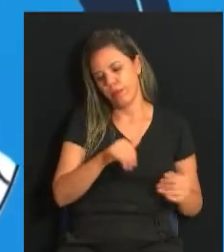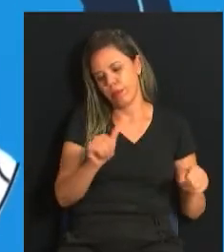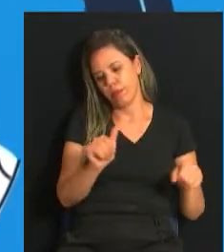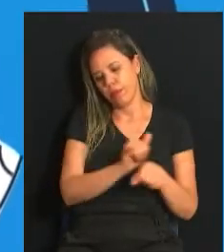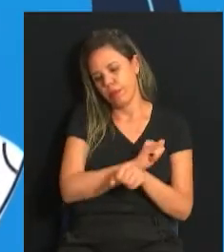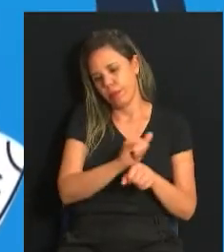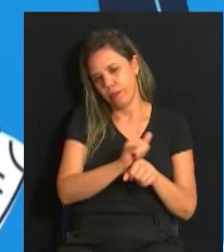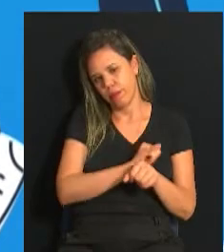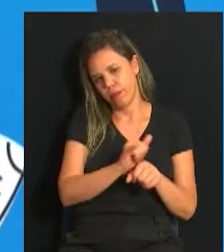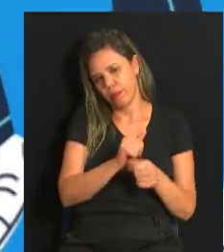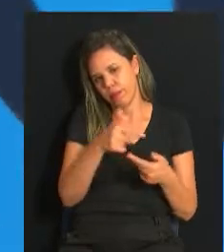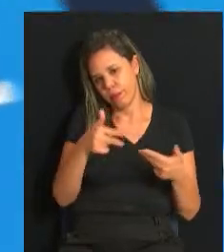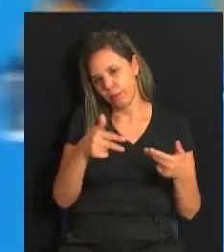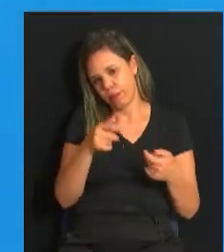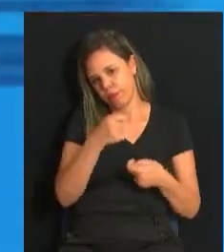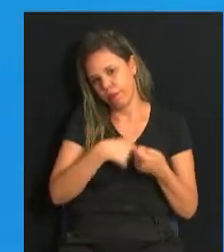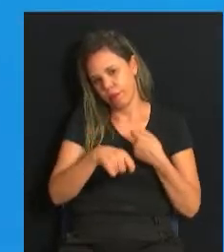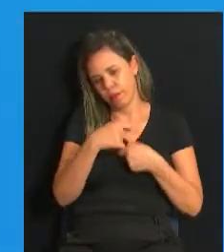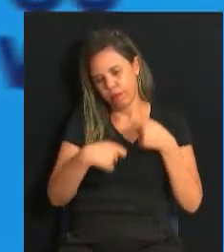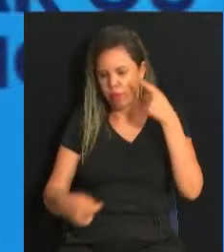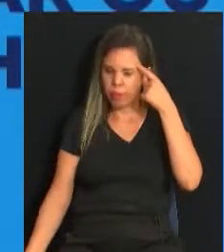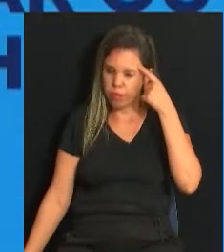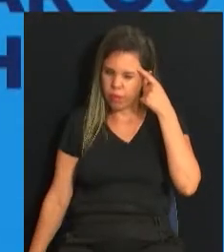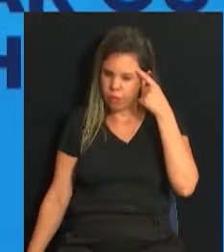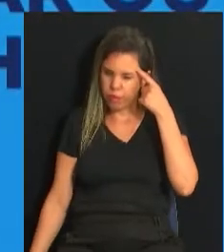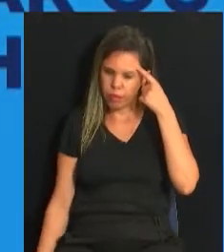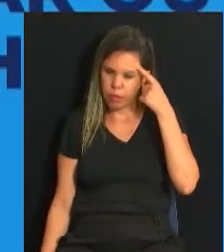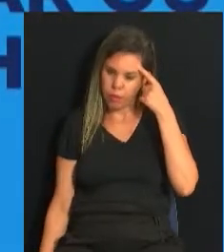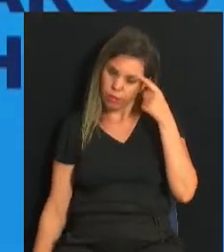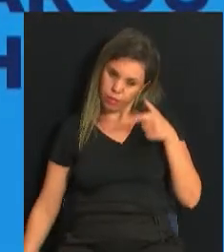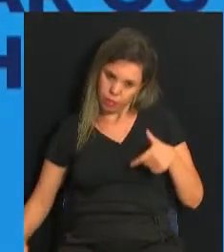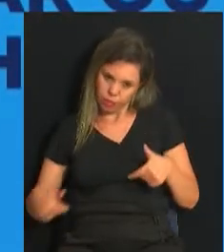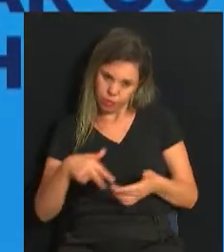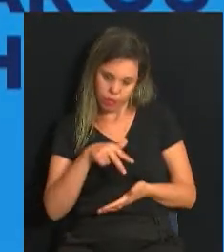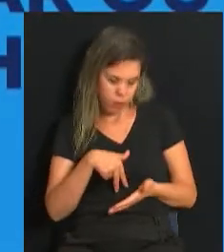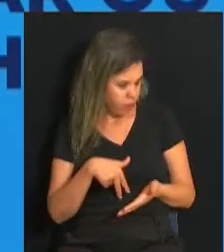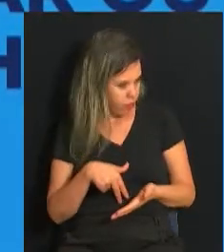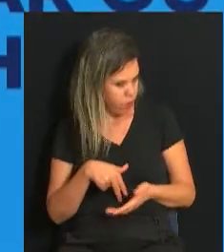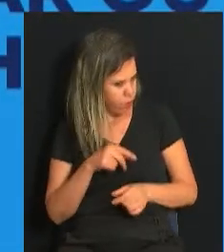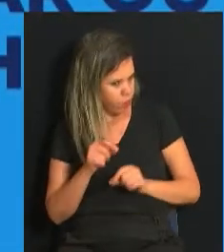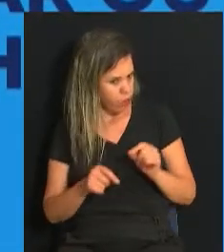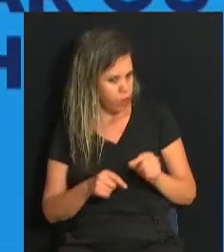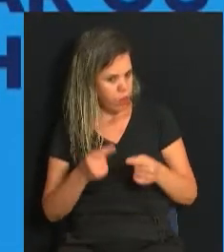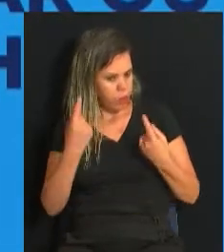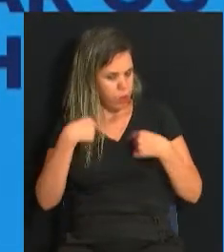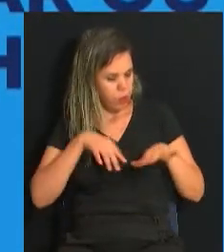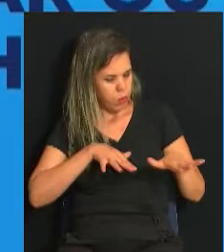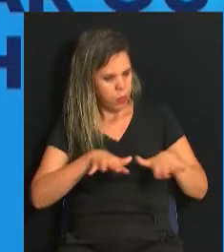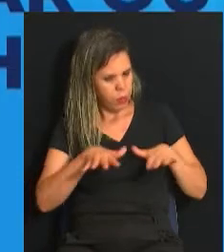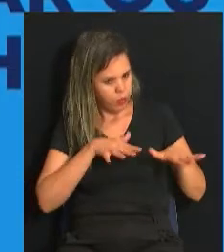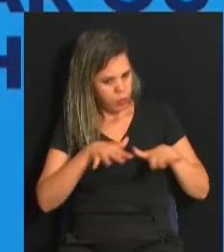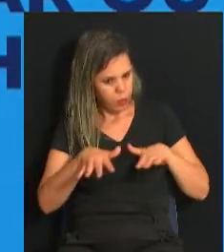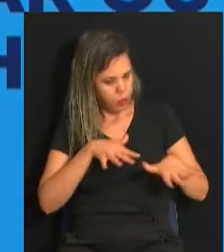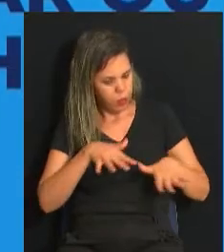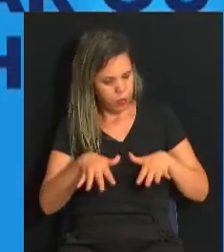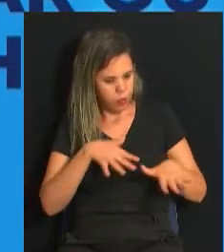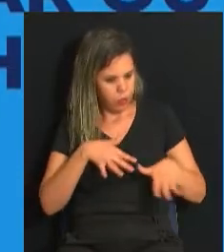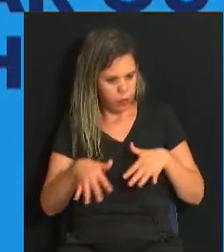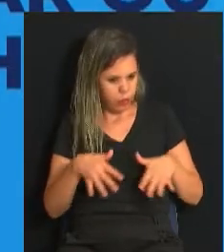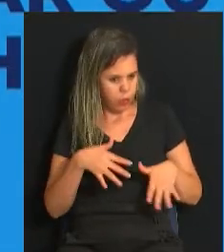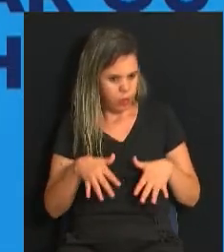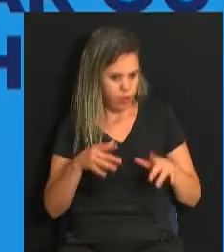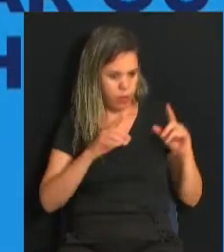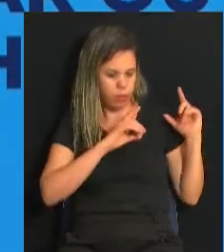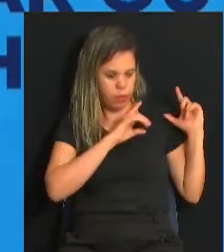criação composição e análise do movimento e executando a dança através do que de movimentos ofertando pela